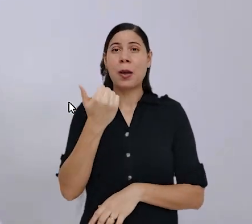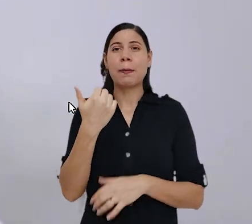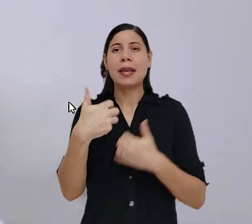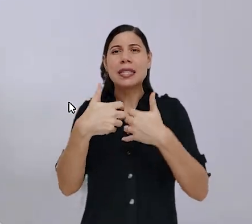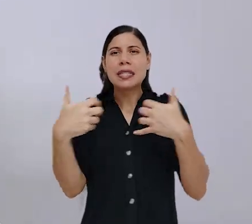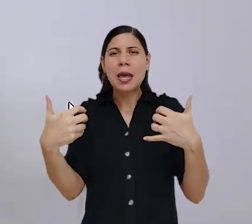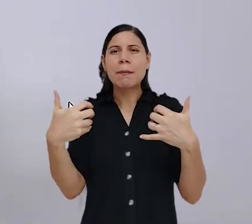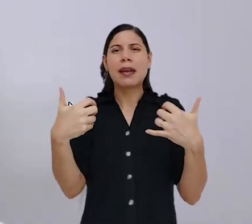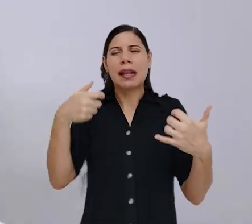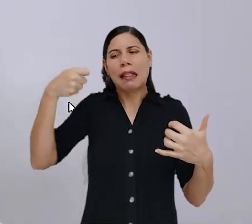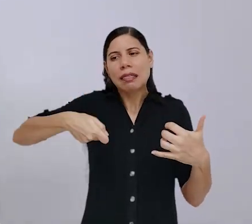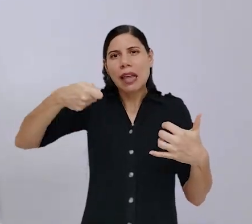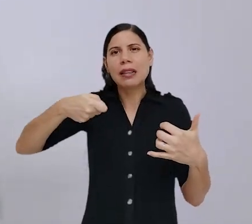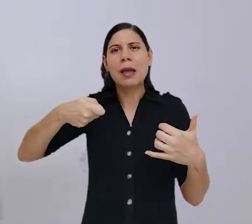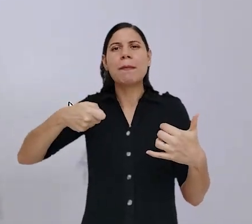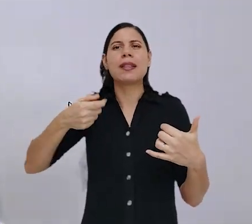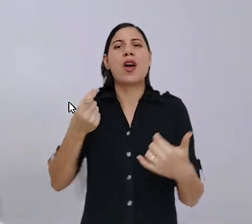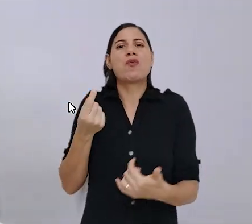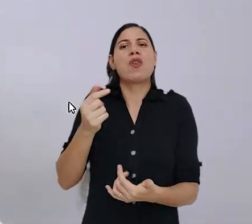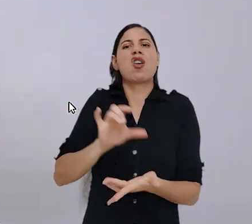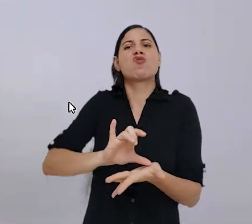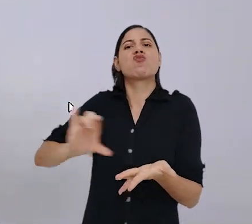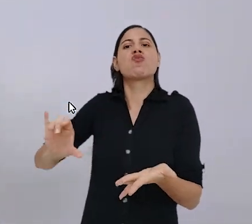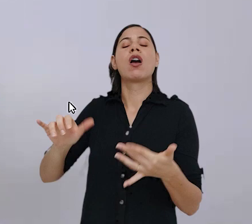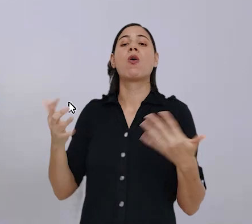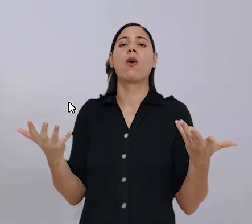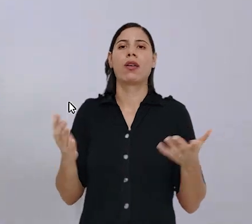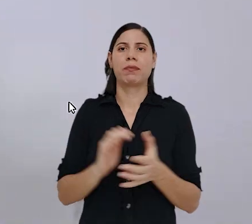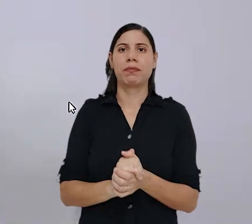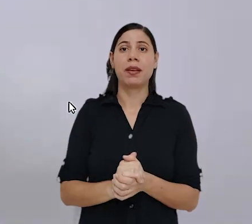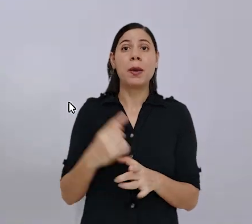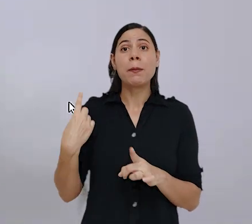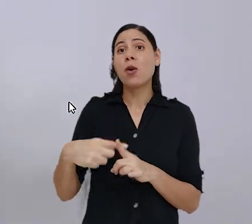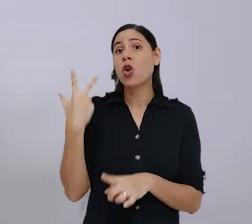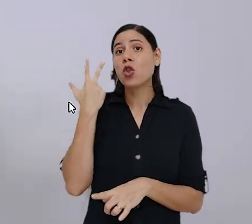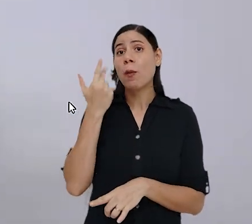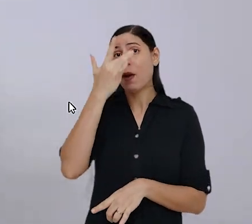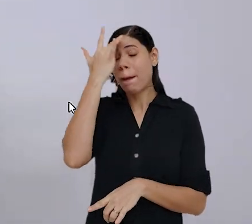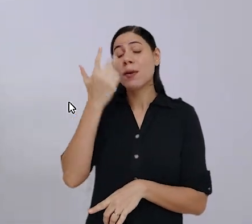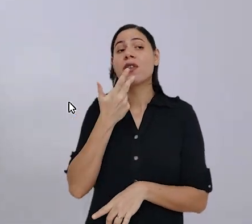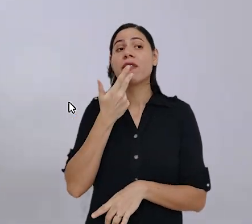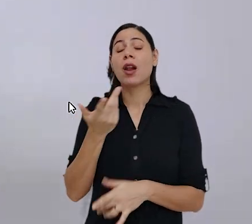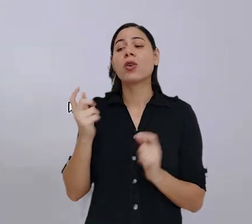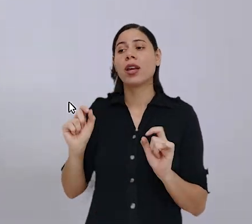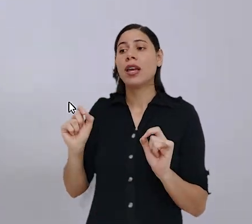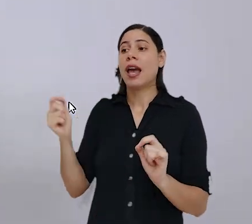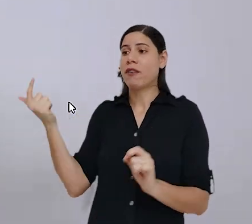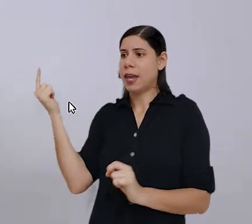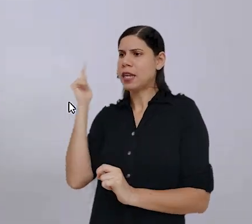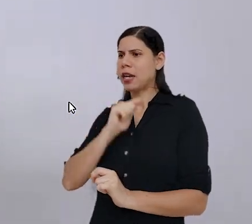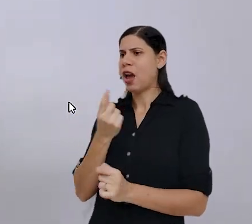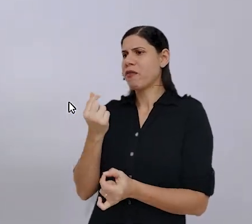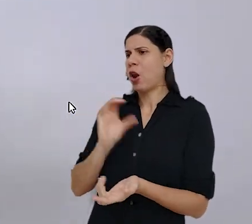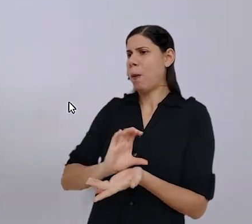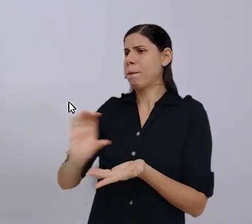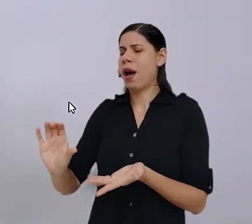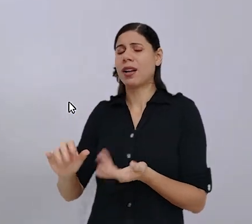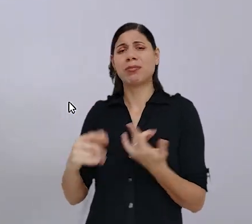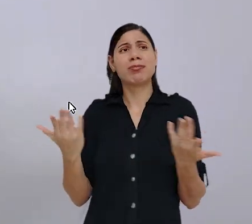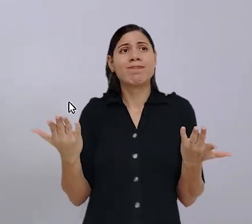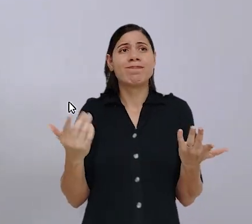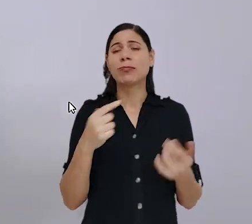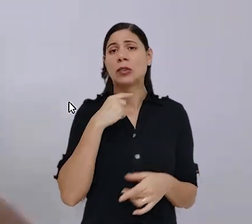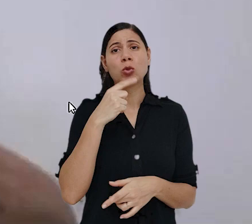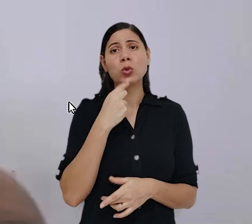essa determinação desse valor, porque normalmente o cliente quer que você diga, nós vamos ganhar tanto, e a gente não tem como a gente determinar